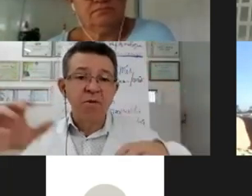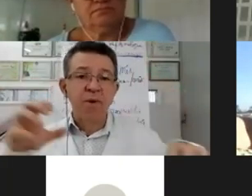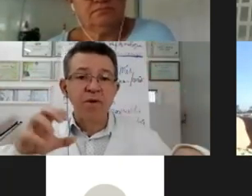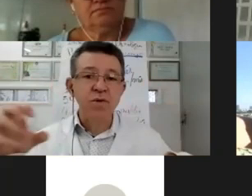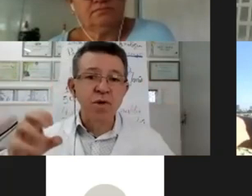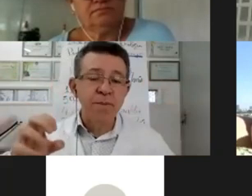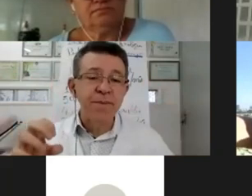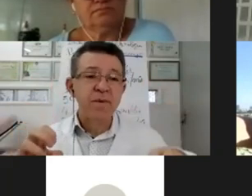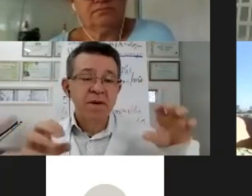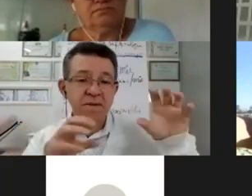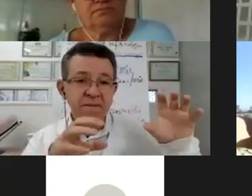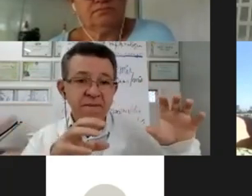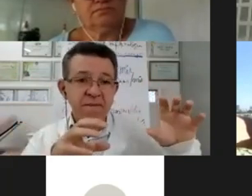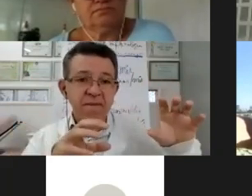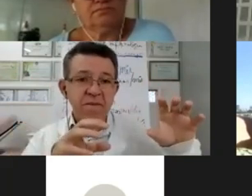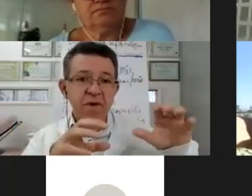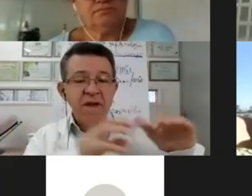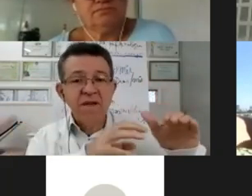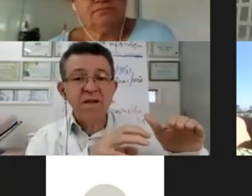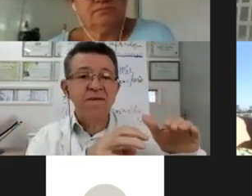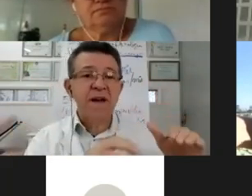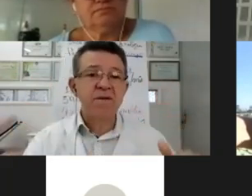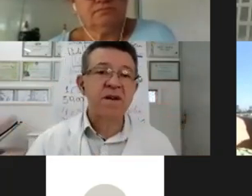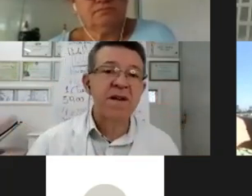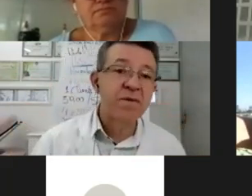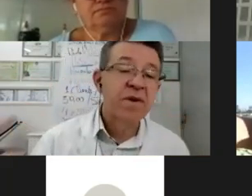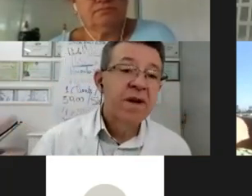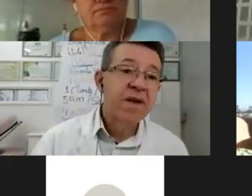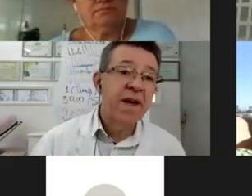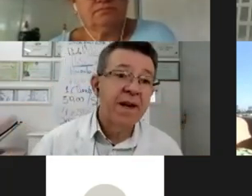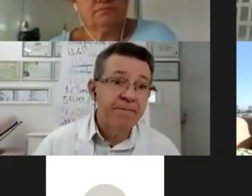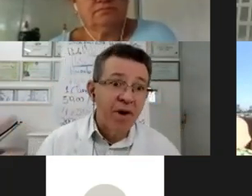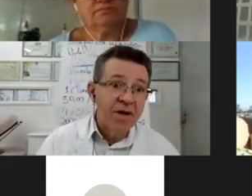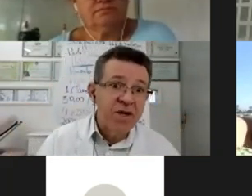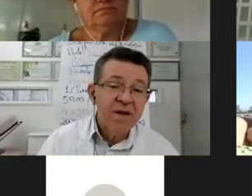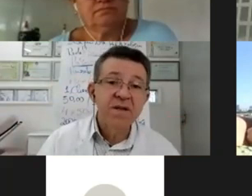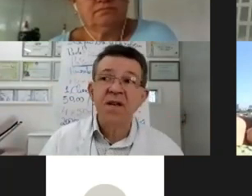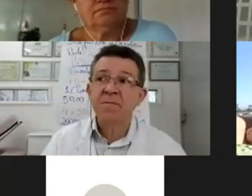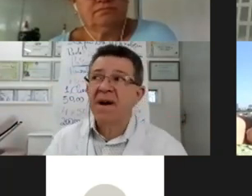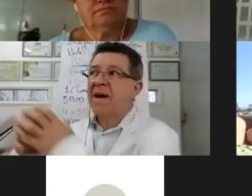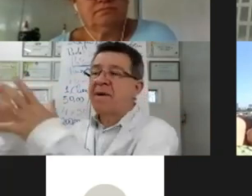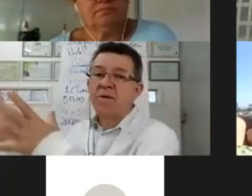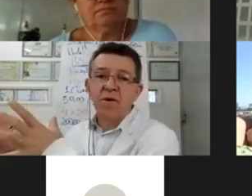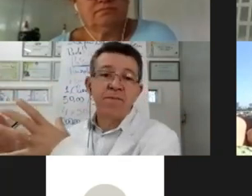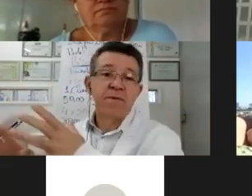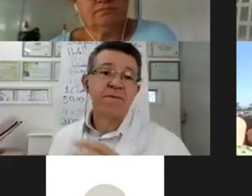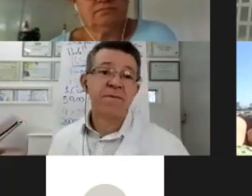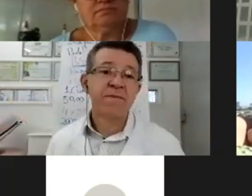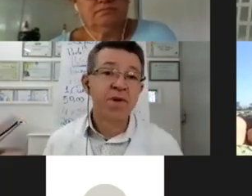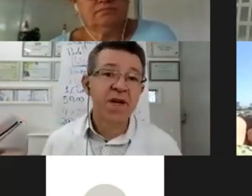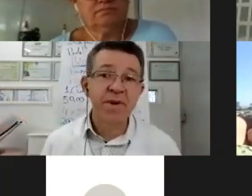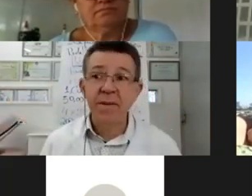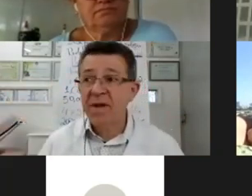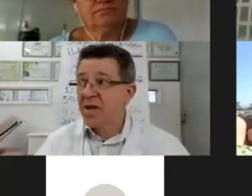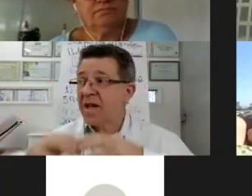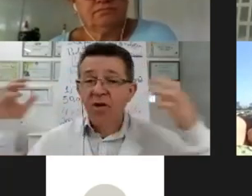em algum ponto do corpo esse severo desequilíbrio, que ele pode se espalhar pelo corpo.